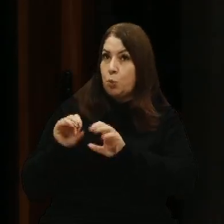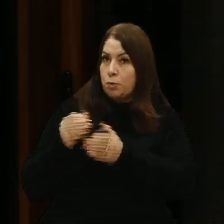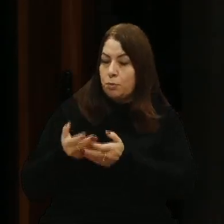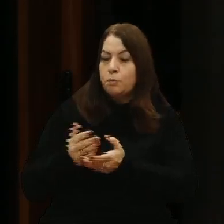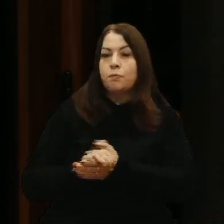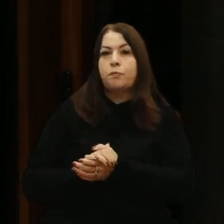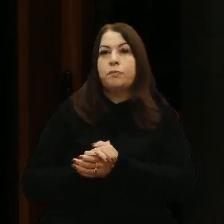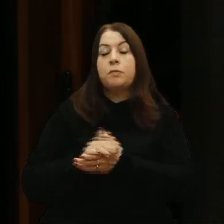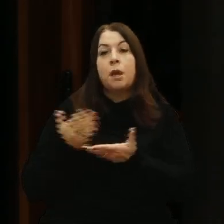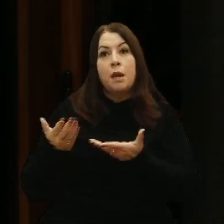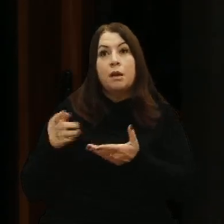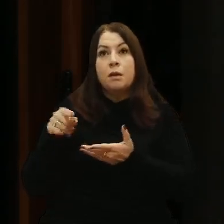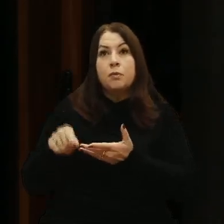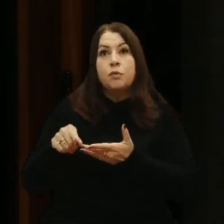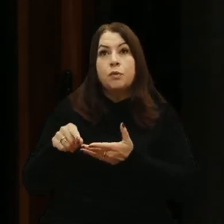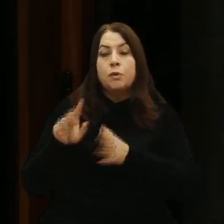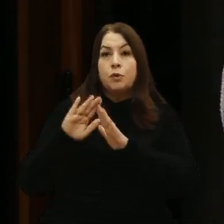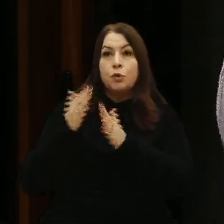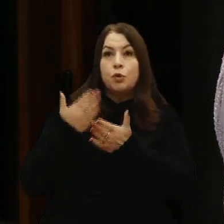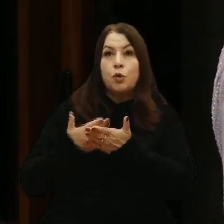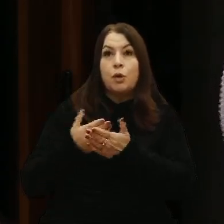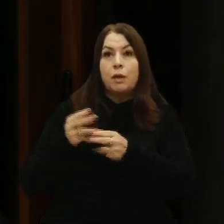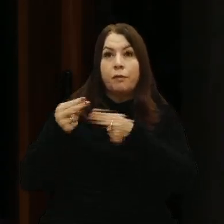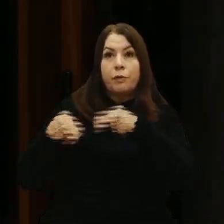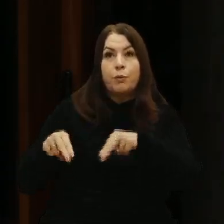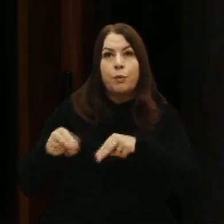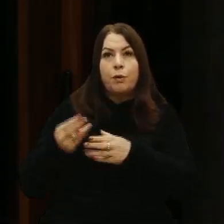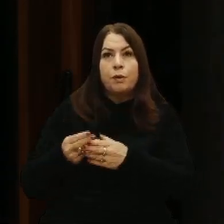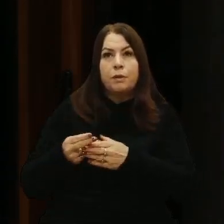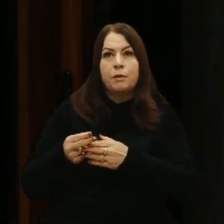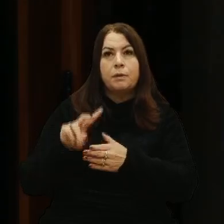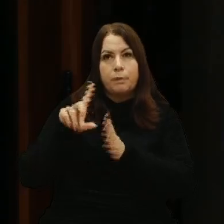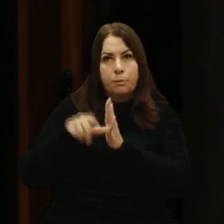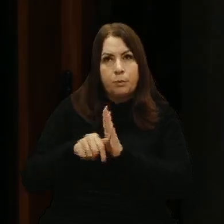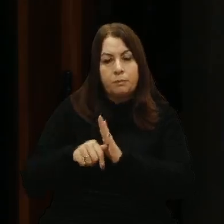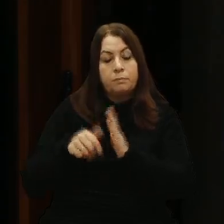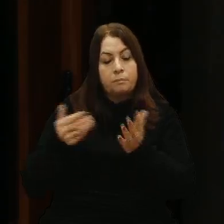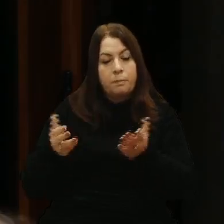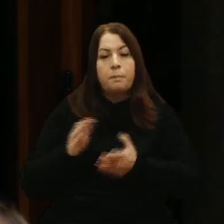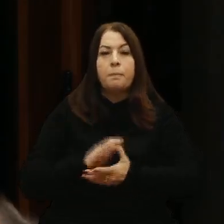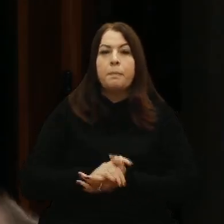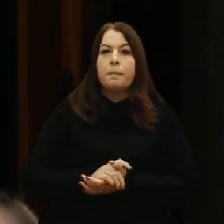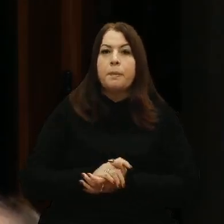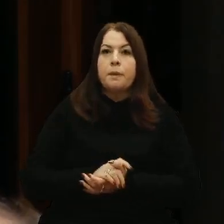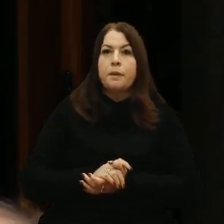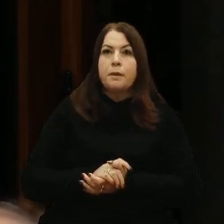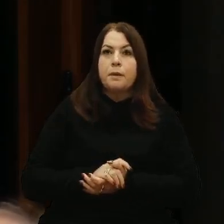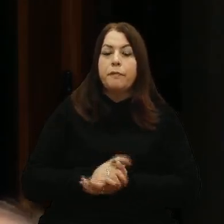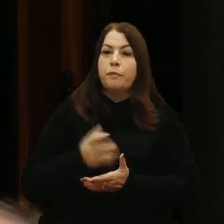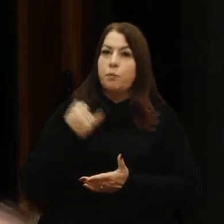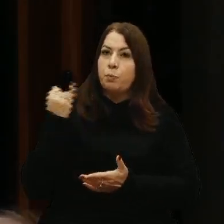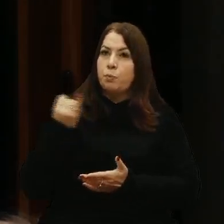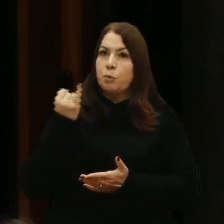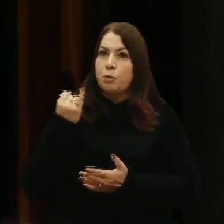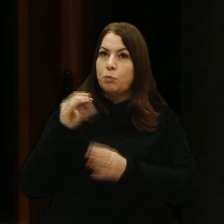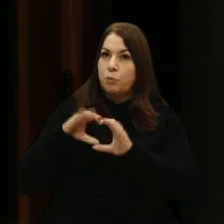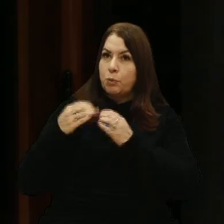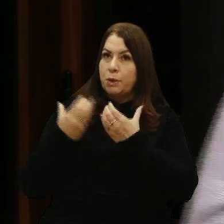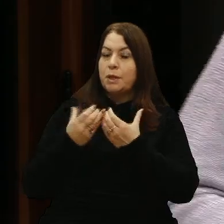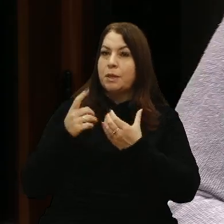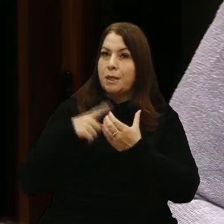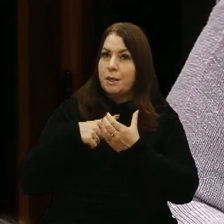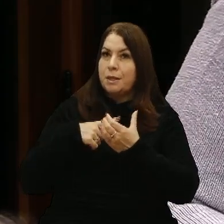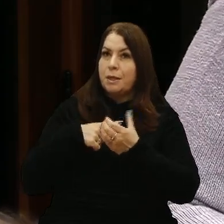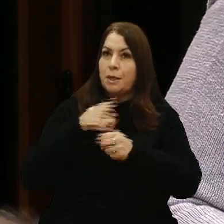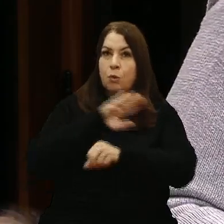educação, a não ser essa escola que foi inaugurada posteriormente. Bom, foi muito importante para a comunidade ter o